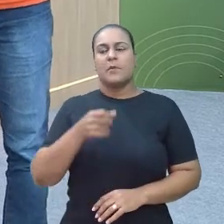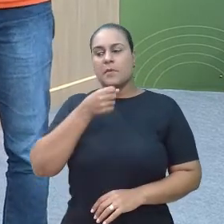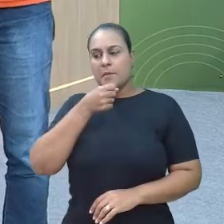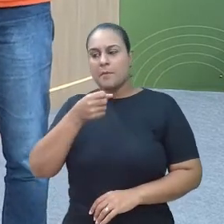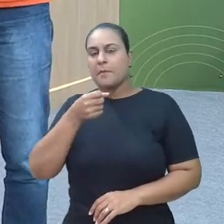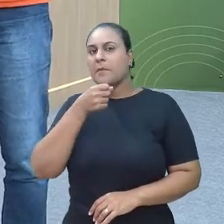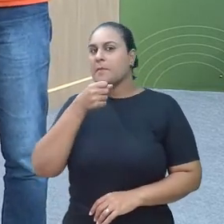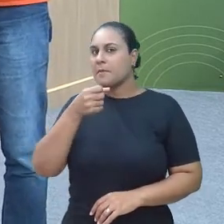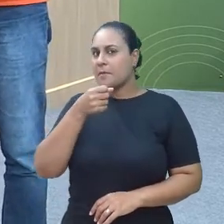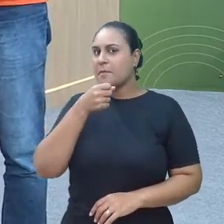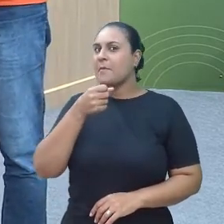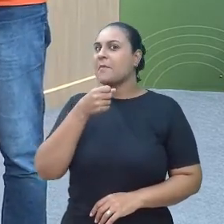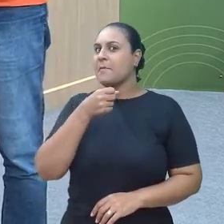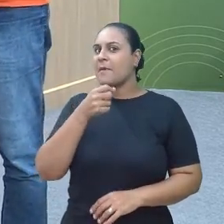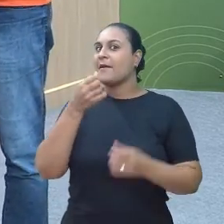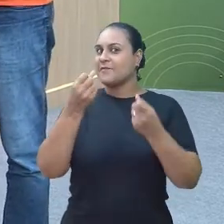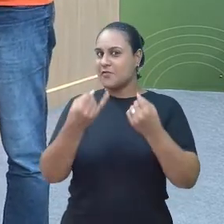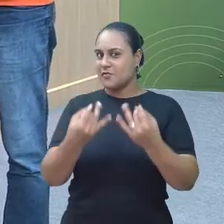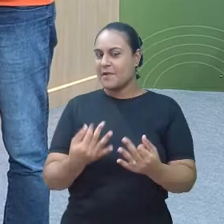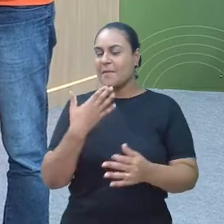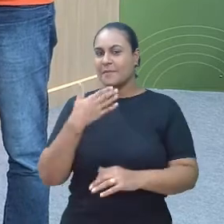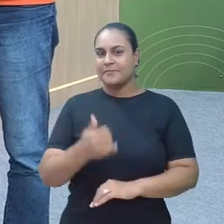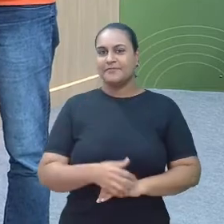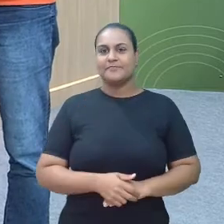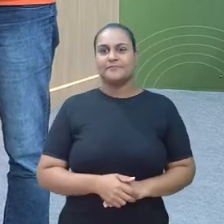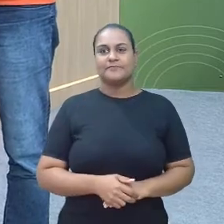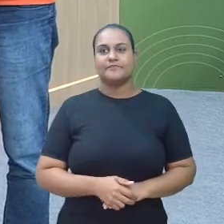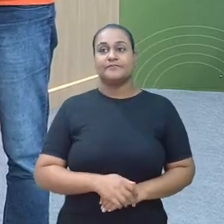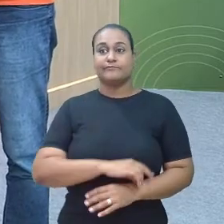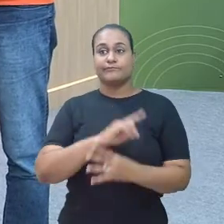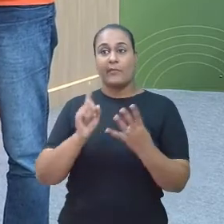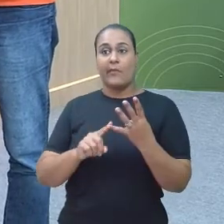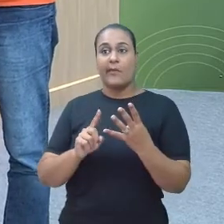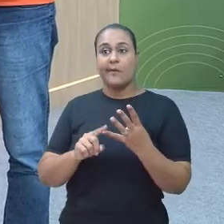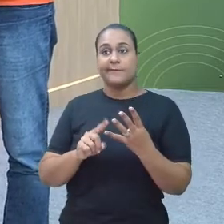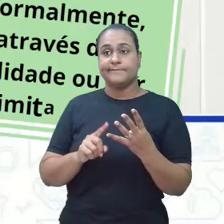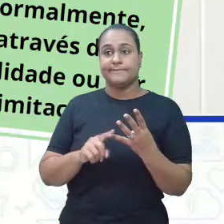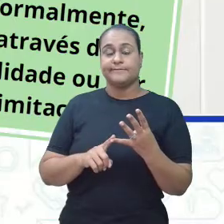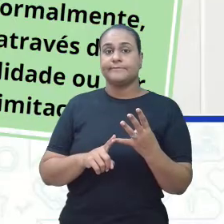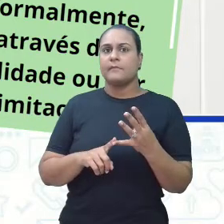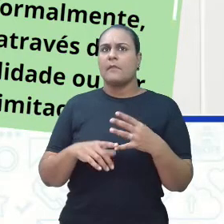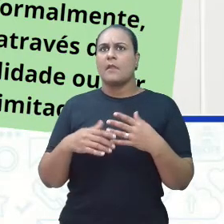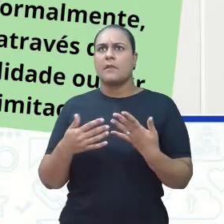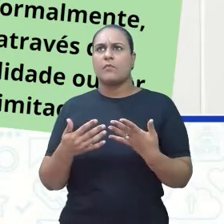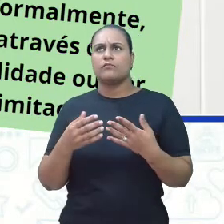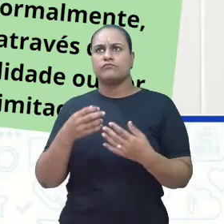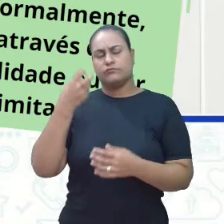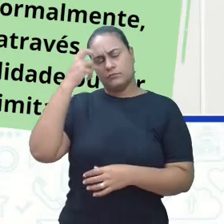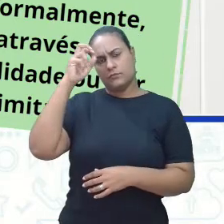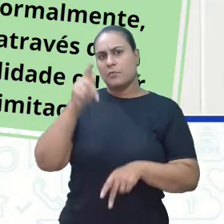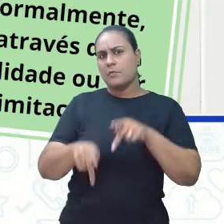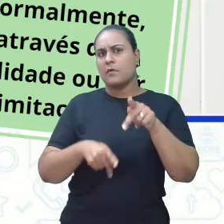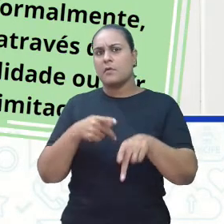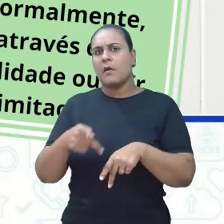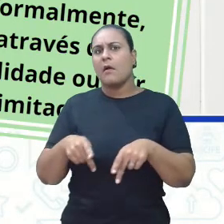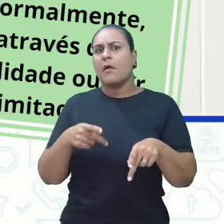essa questão vai estar em pauta. Tá? E aí, por fim, chamar a atenção também que essa cultura popular é